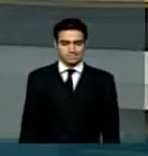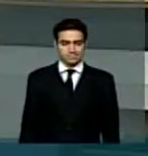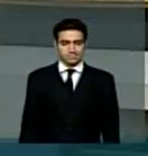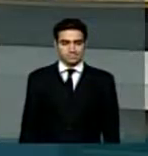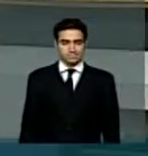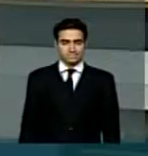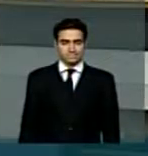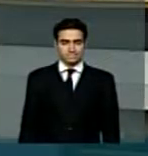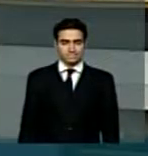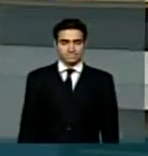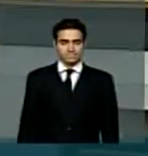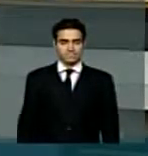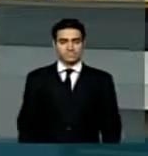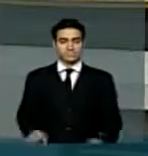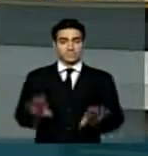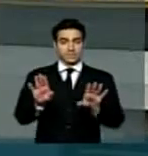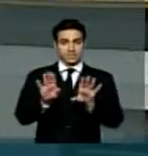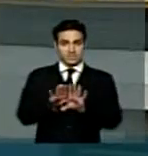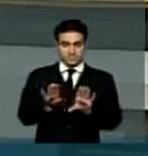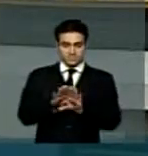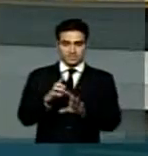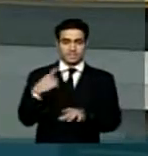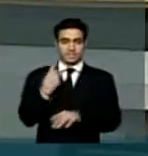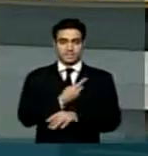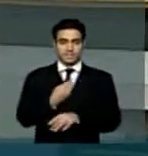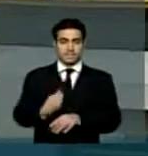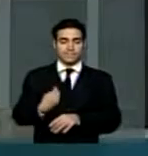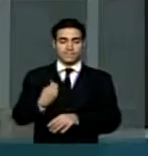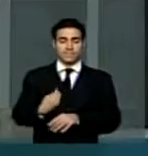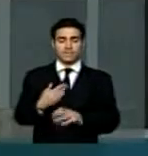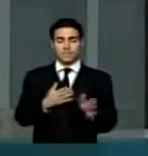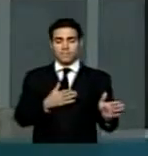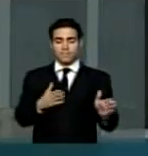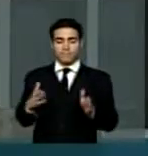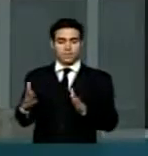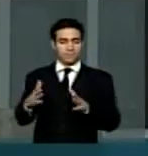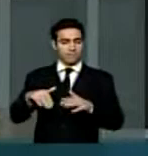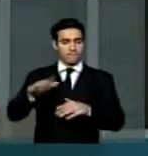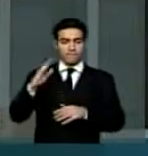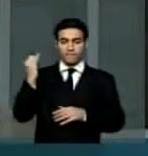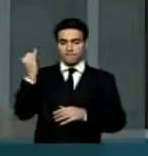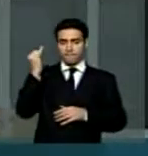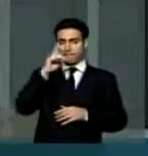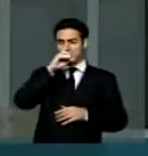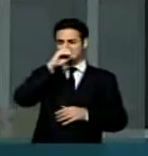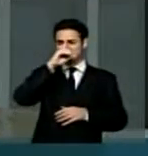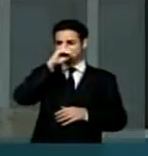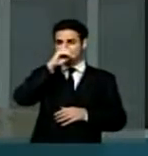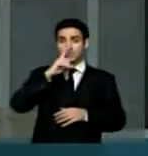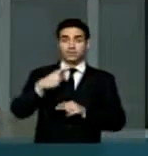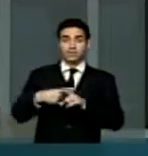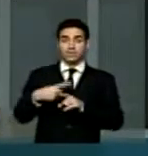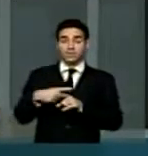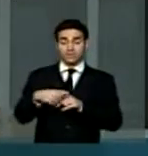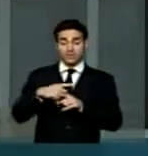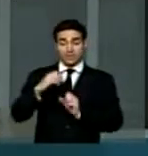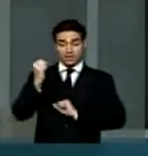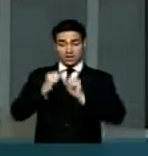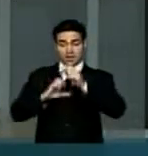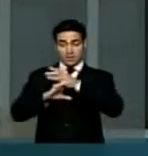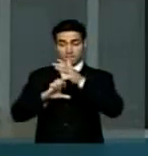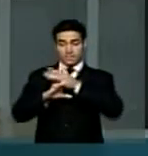E para além disso, nós estamos vivendo um processo extremamente perigoso de termos o poder econômico como